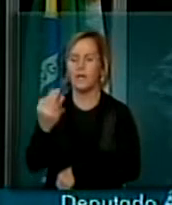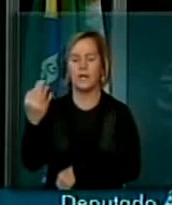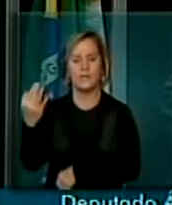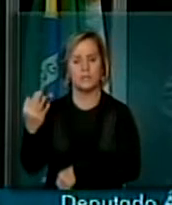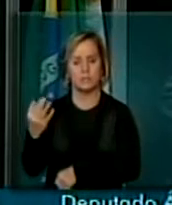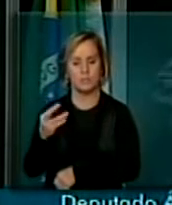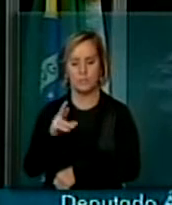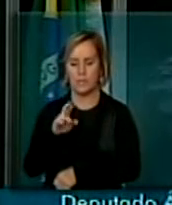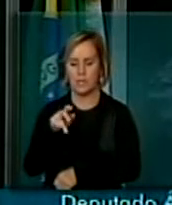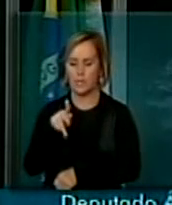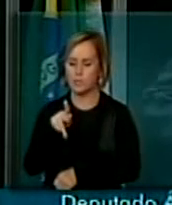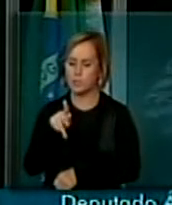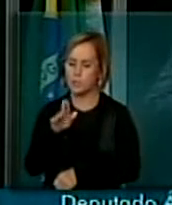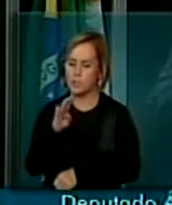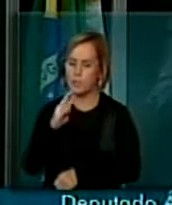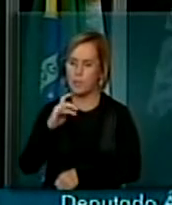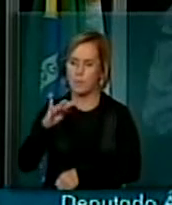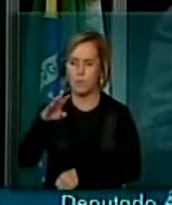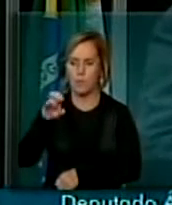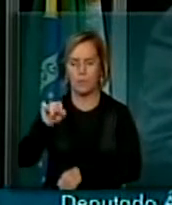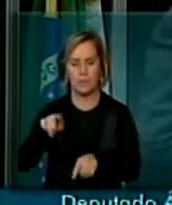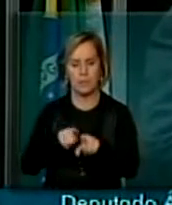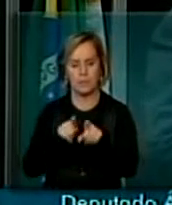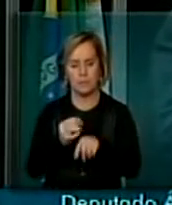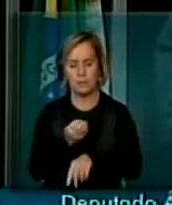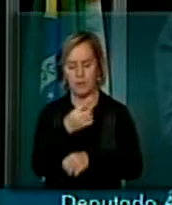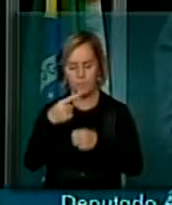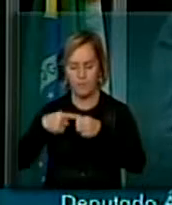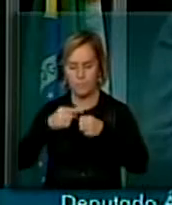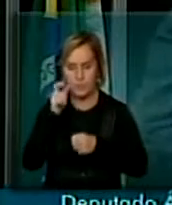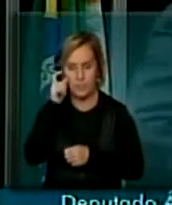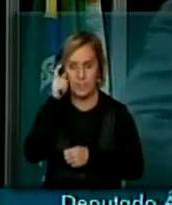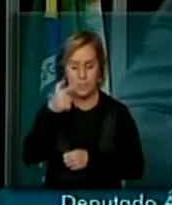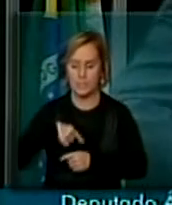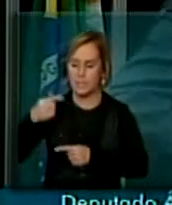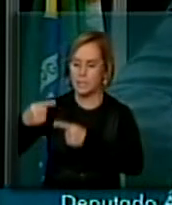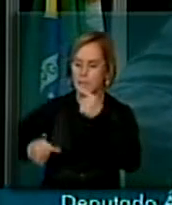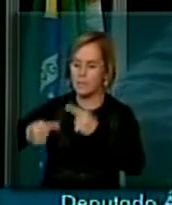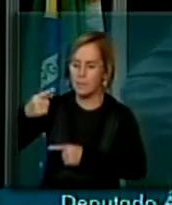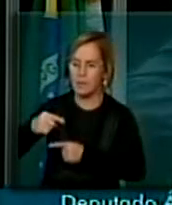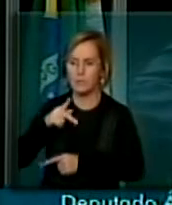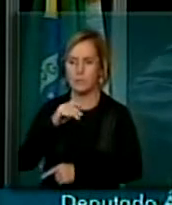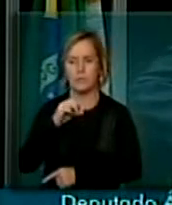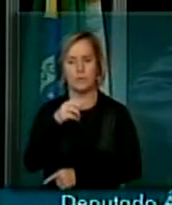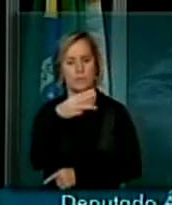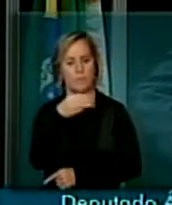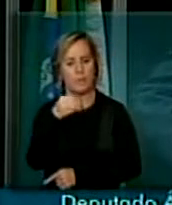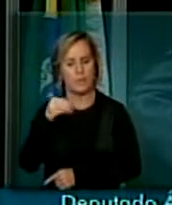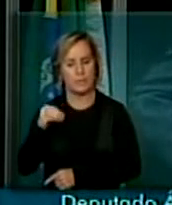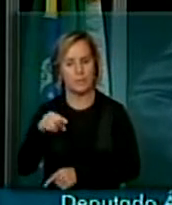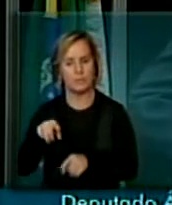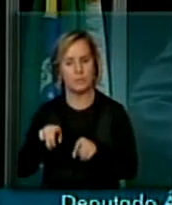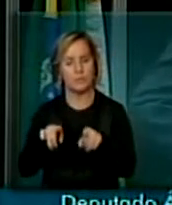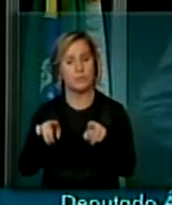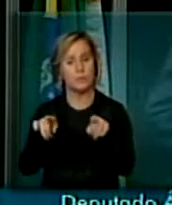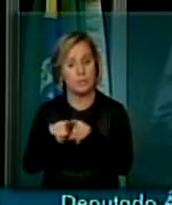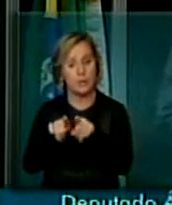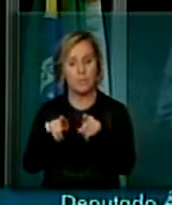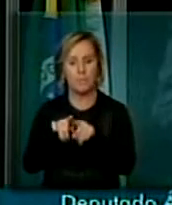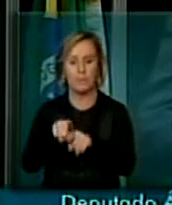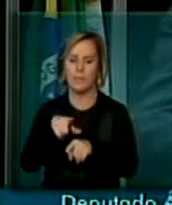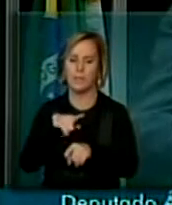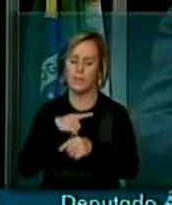públicas com os interessados debatendo a PEC 300, mas também